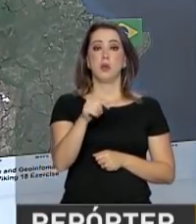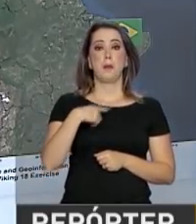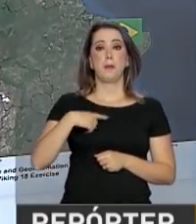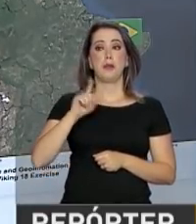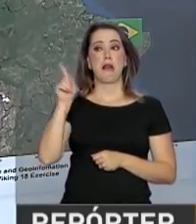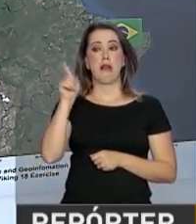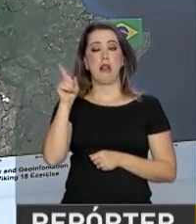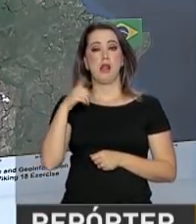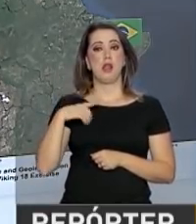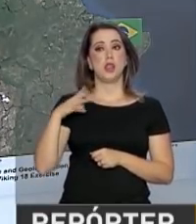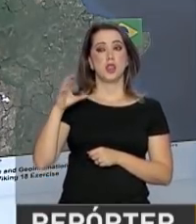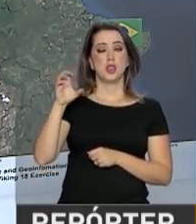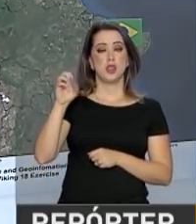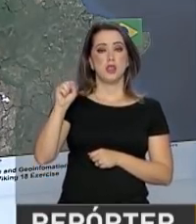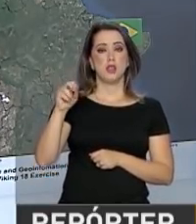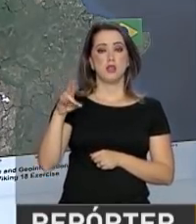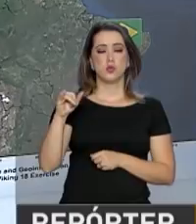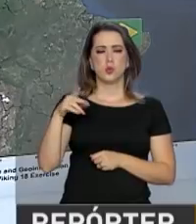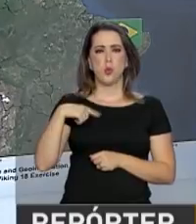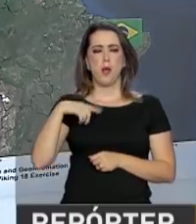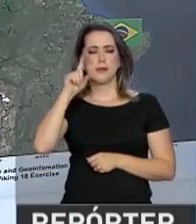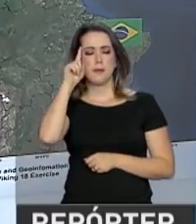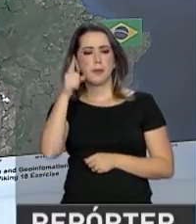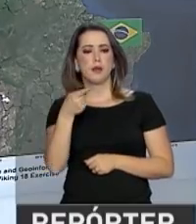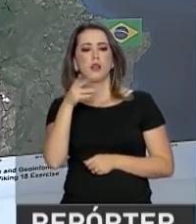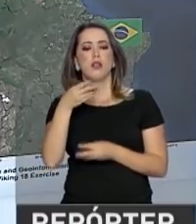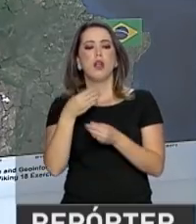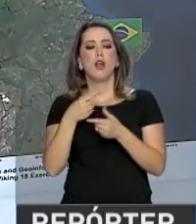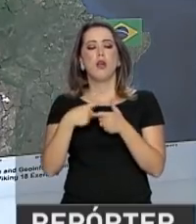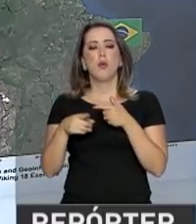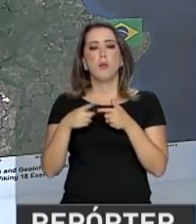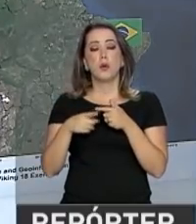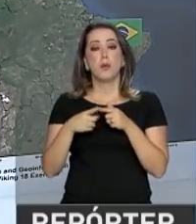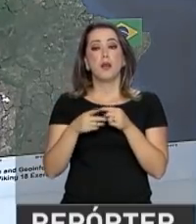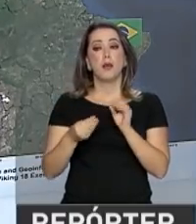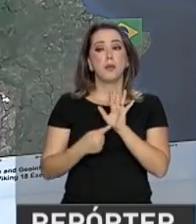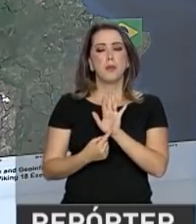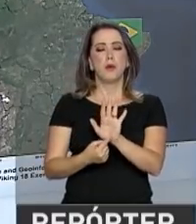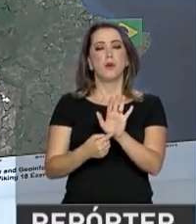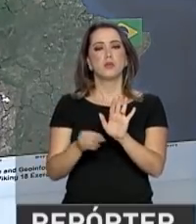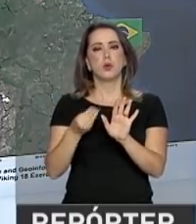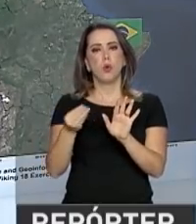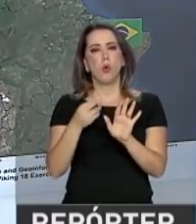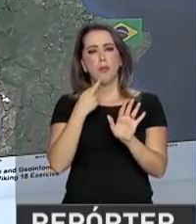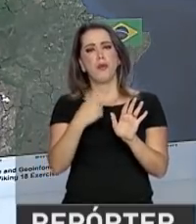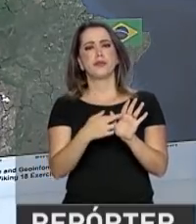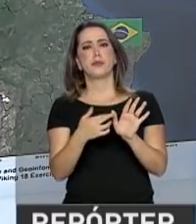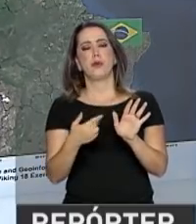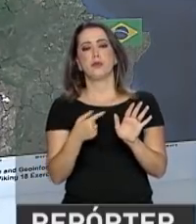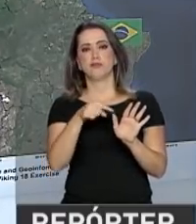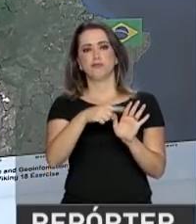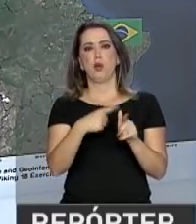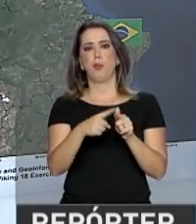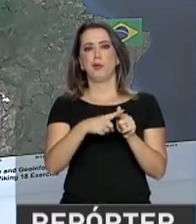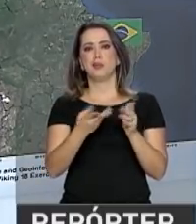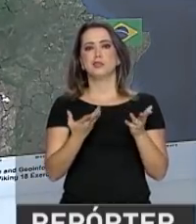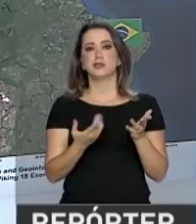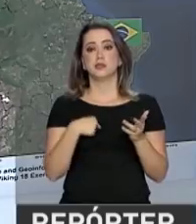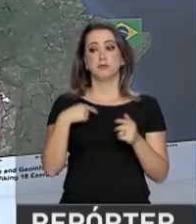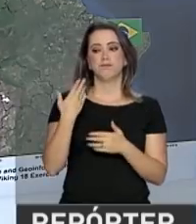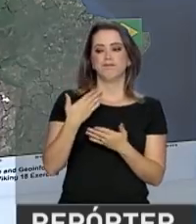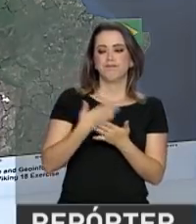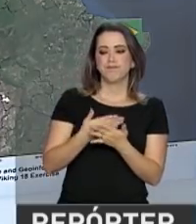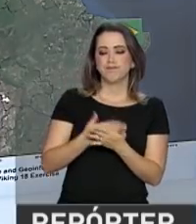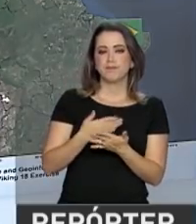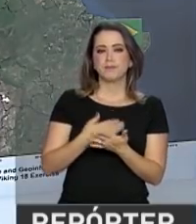missão de resolver uma crise, um problema. Ele faz um estudo e ele envia essa